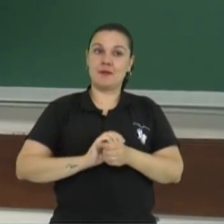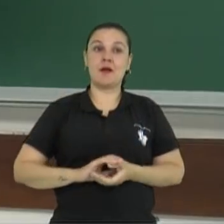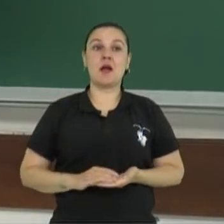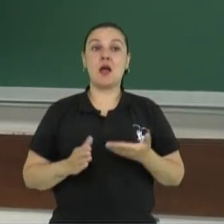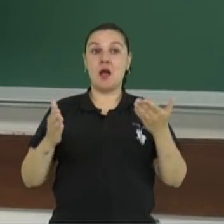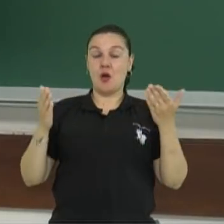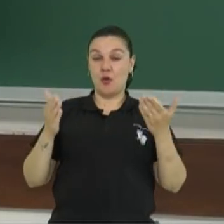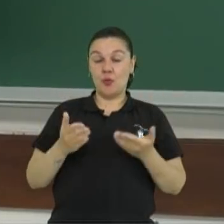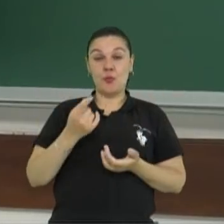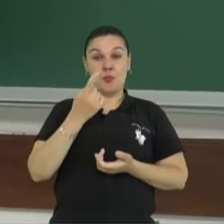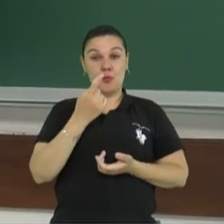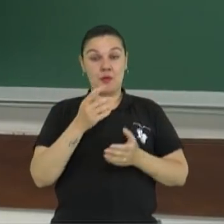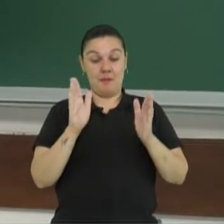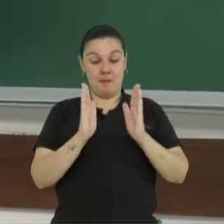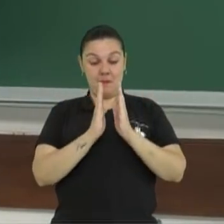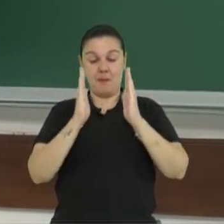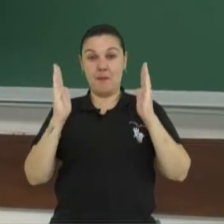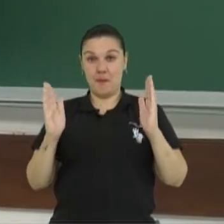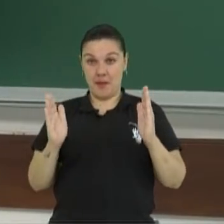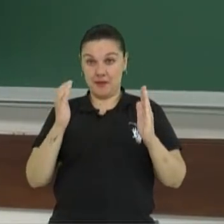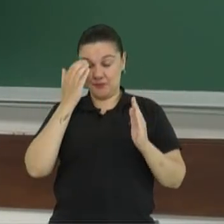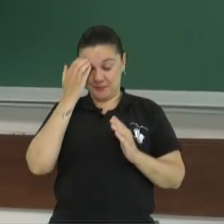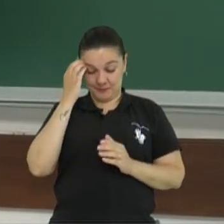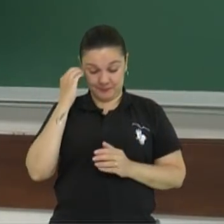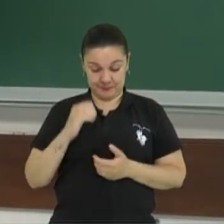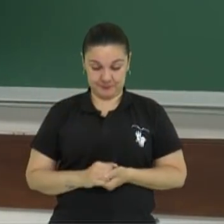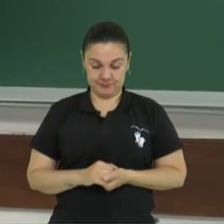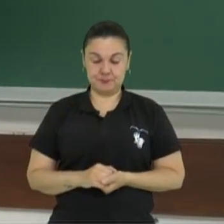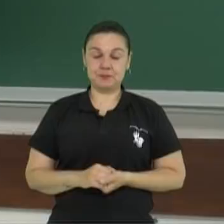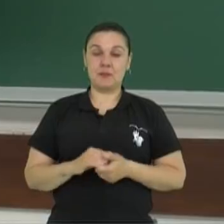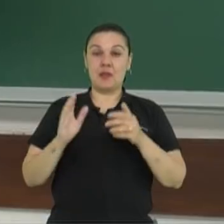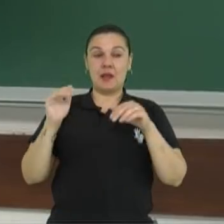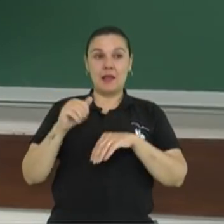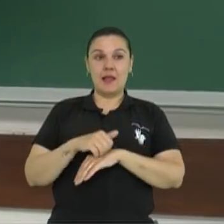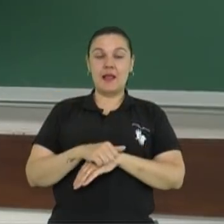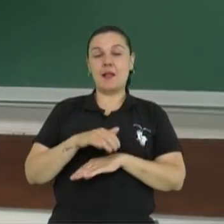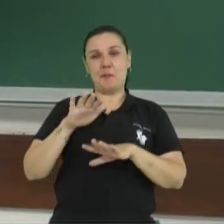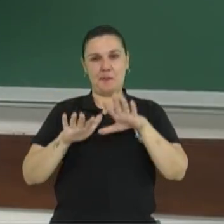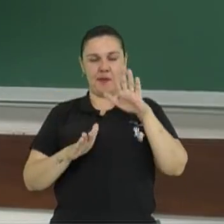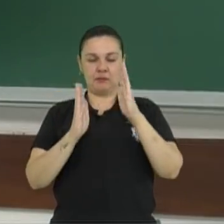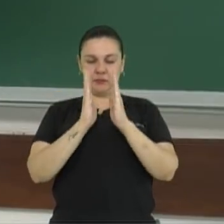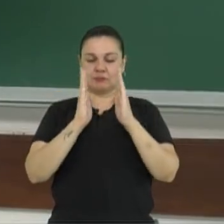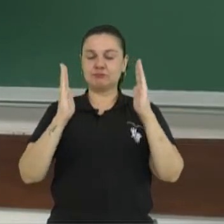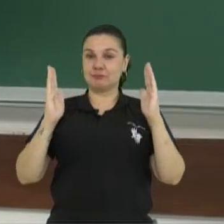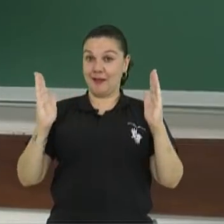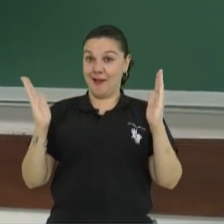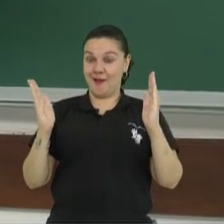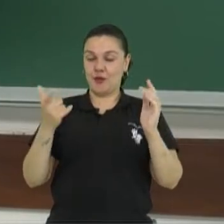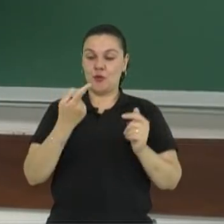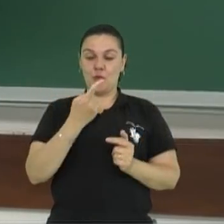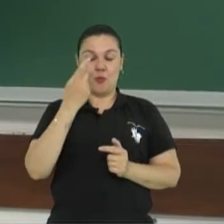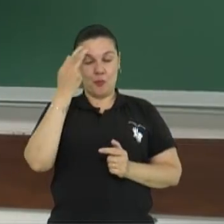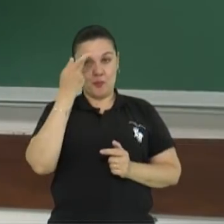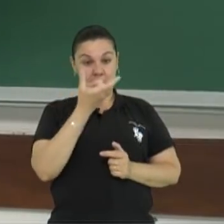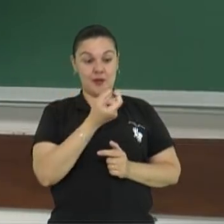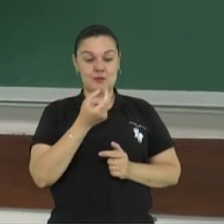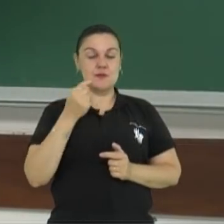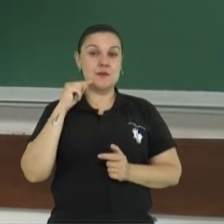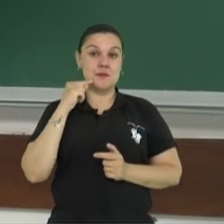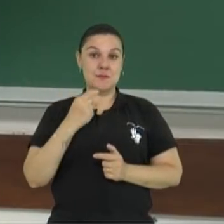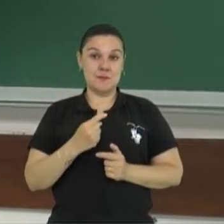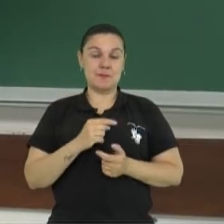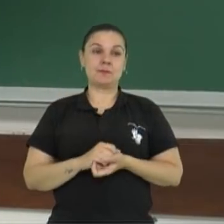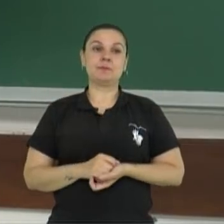Uma escala de médio, né? Uma escala média, o detalhamento ela é média. Por exemplo, uma escala 1 para 200